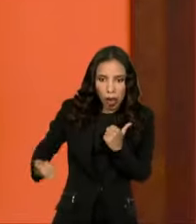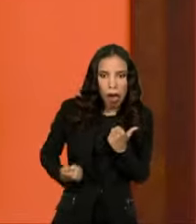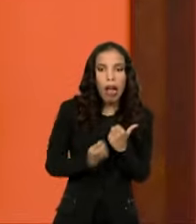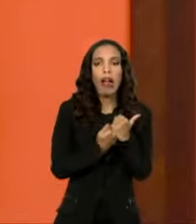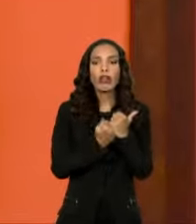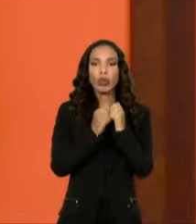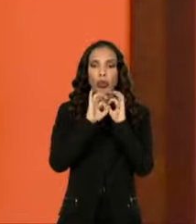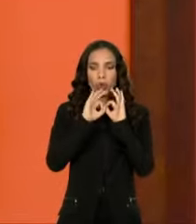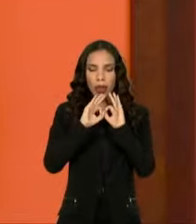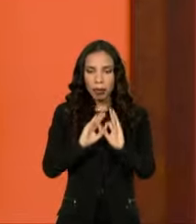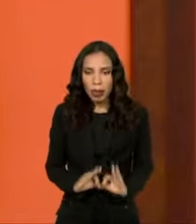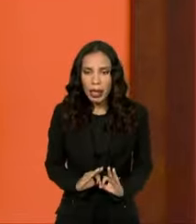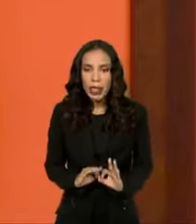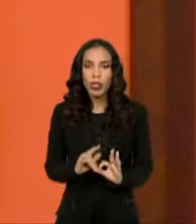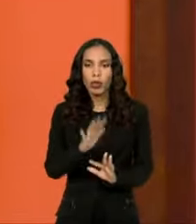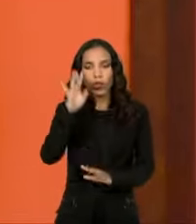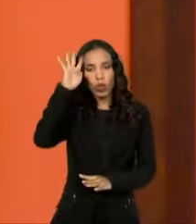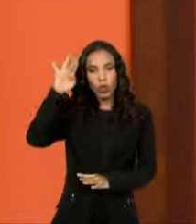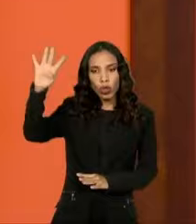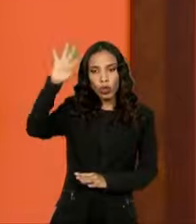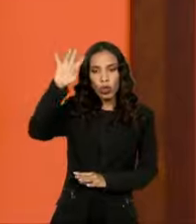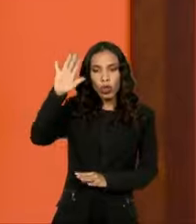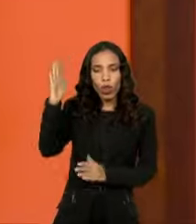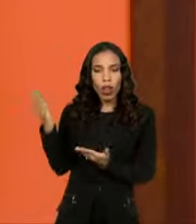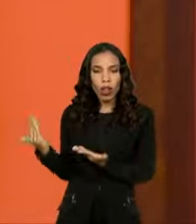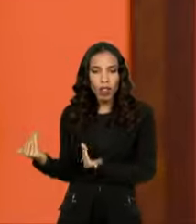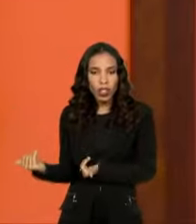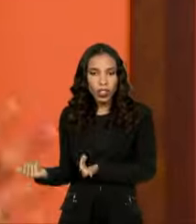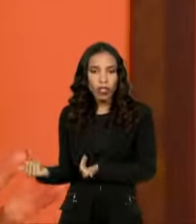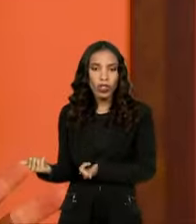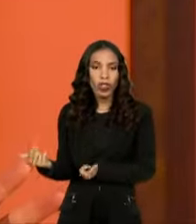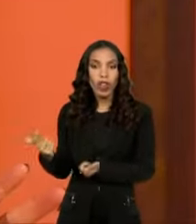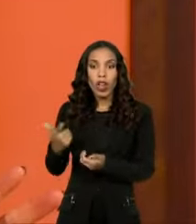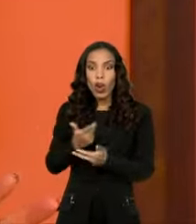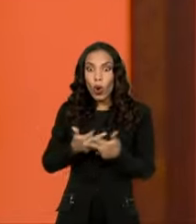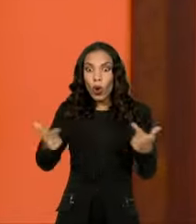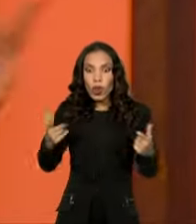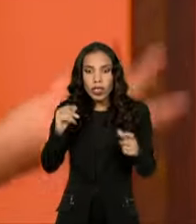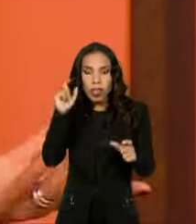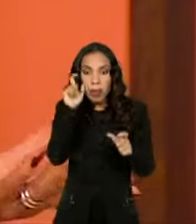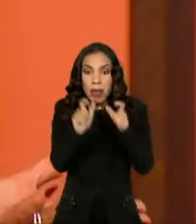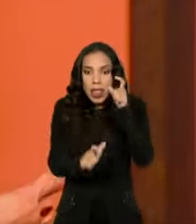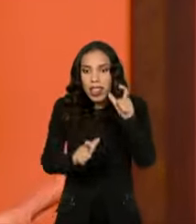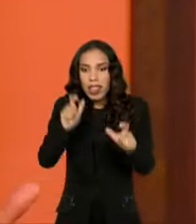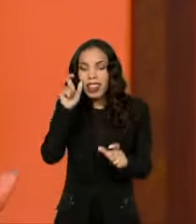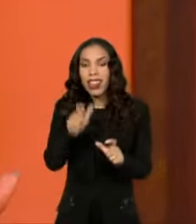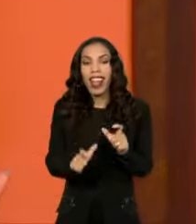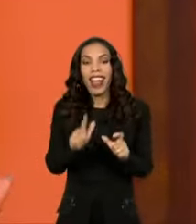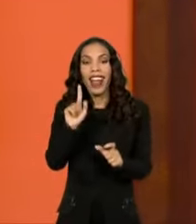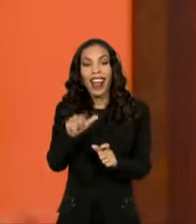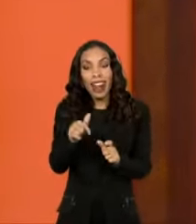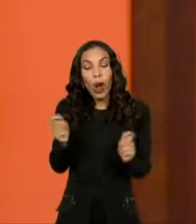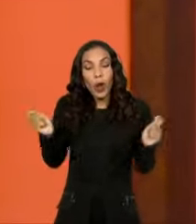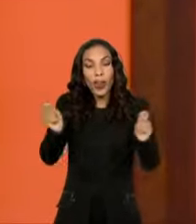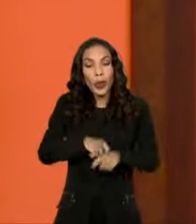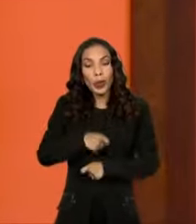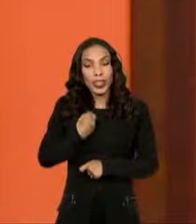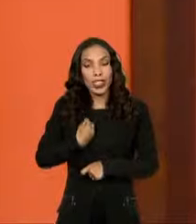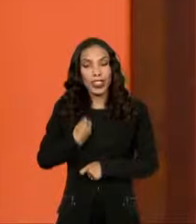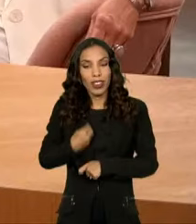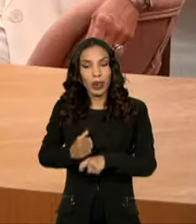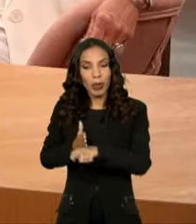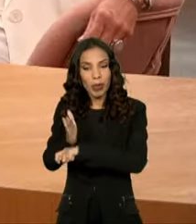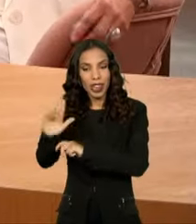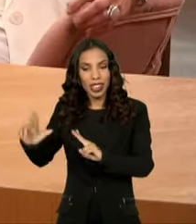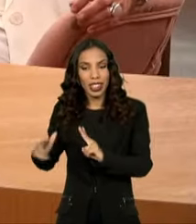sustenta ali aquele sonho daquele jovem. Então, assim, essas coisas me interessam muito. Claro. E isso eu vou poder fazer lá, né? Então, eu estou muito